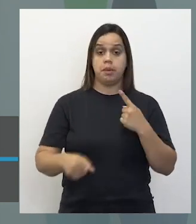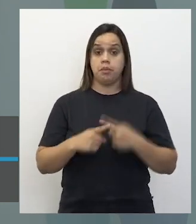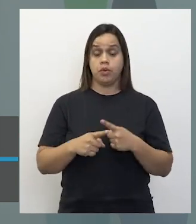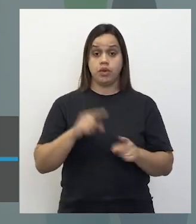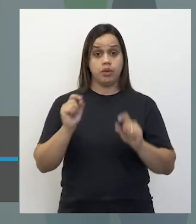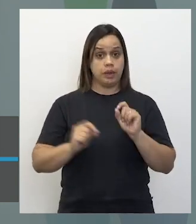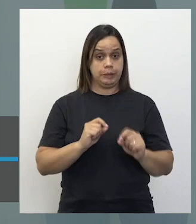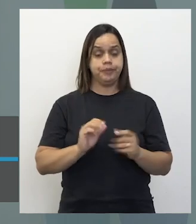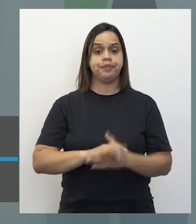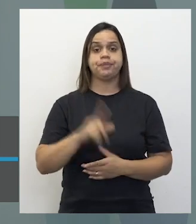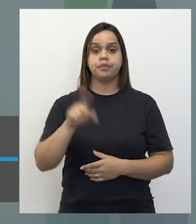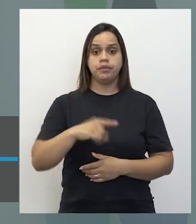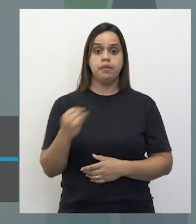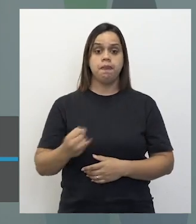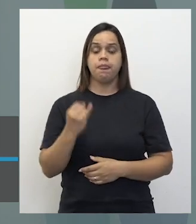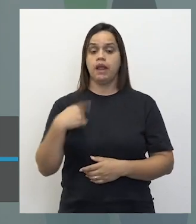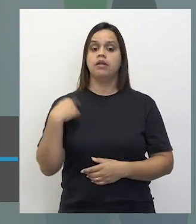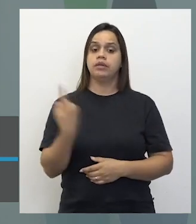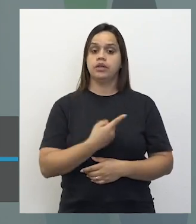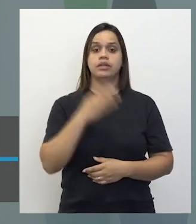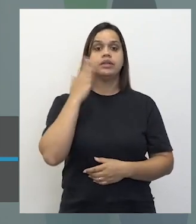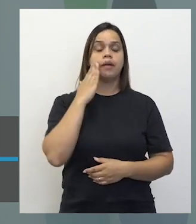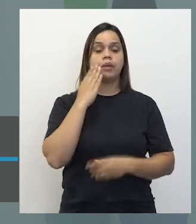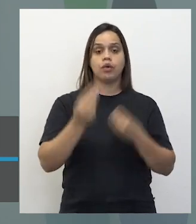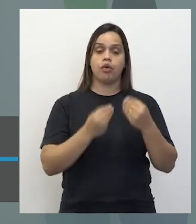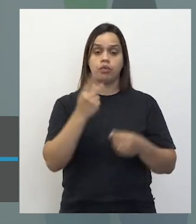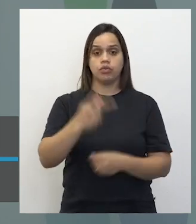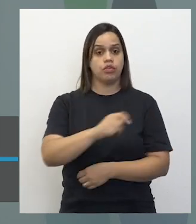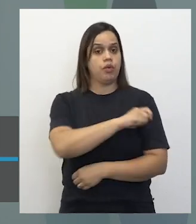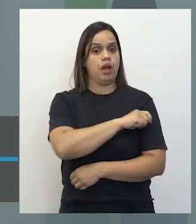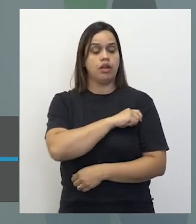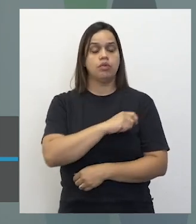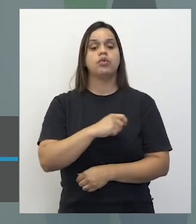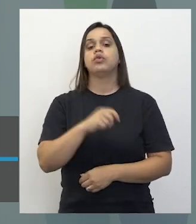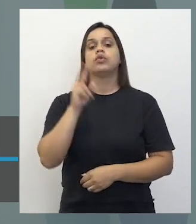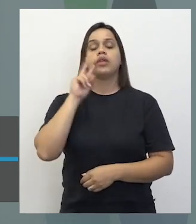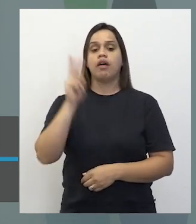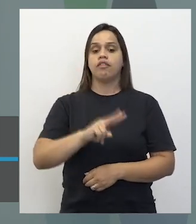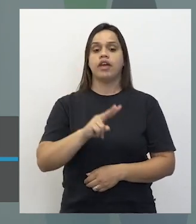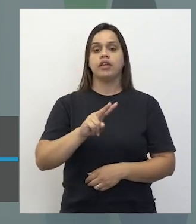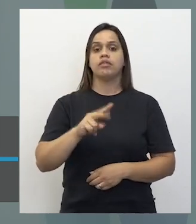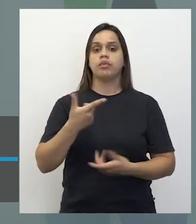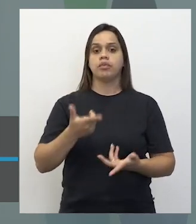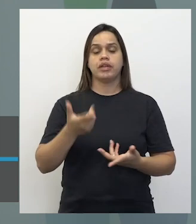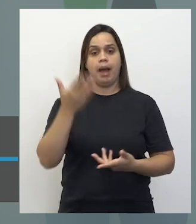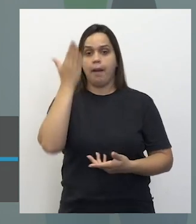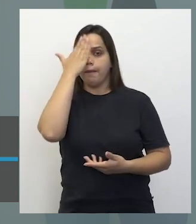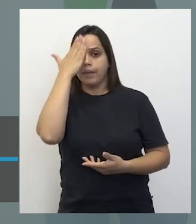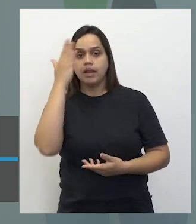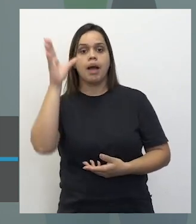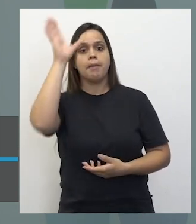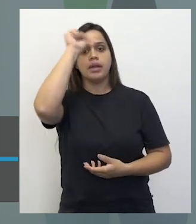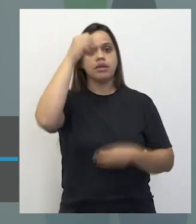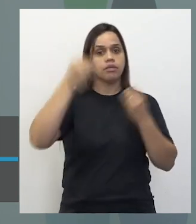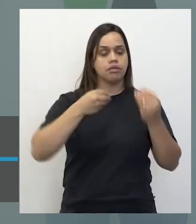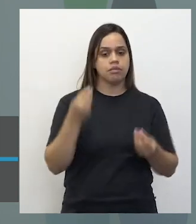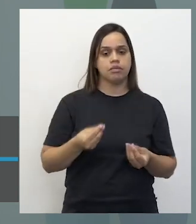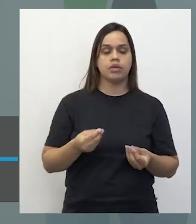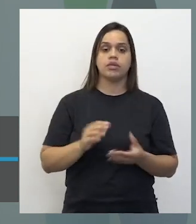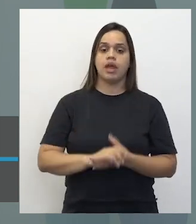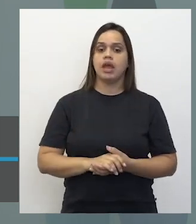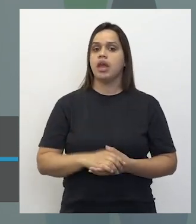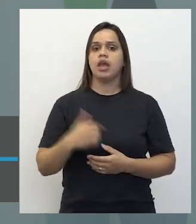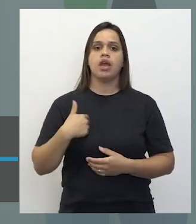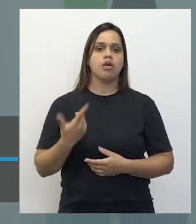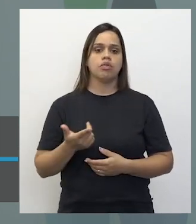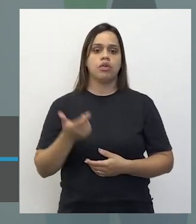isso é muito importante para a gente aqui, saber como que o aluno está recebendo do outro lado, né? De uma certa forma, eu não estive acompanhando